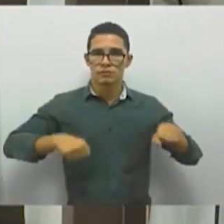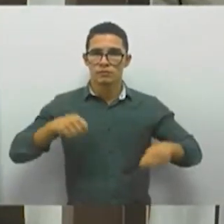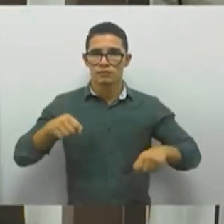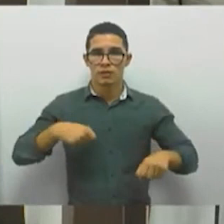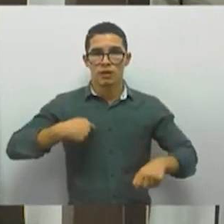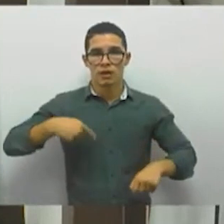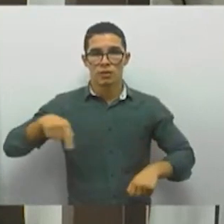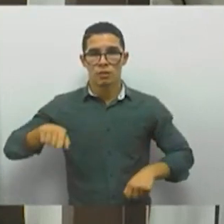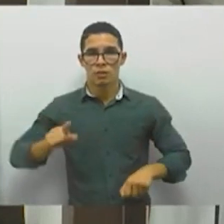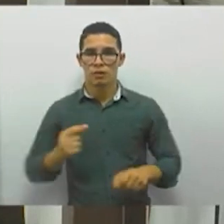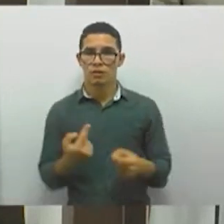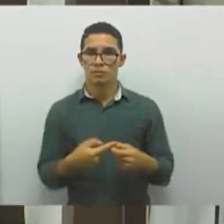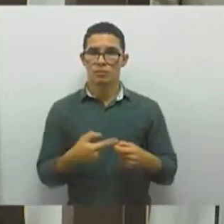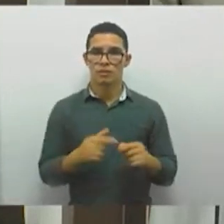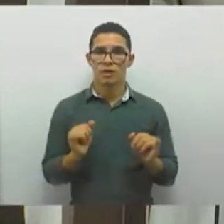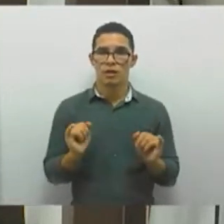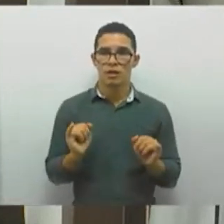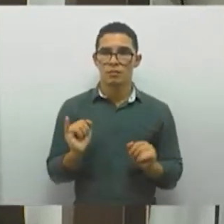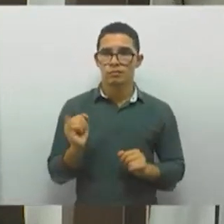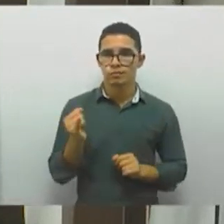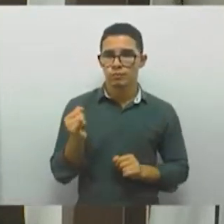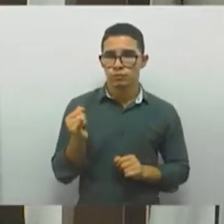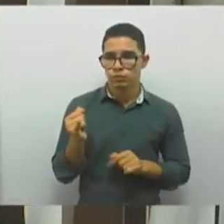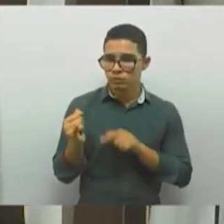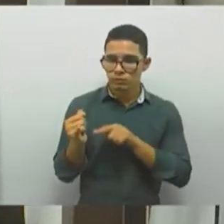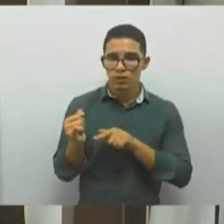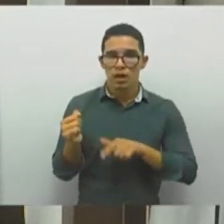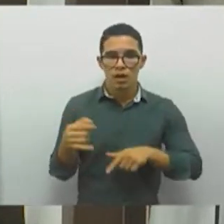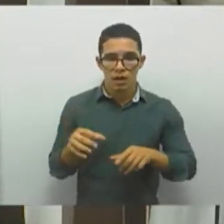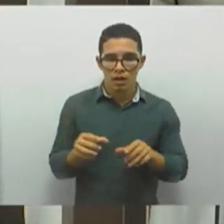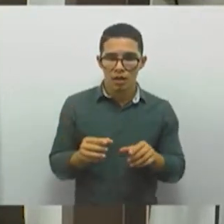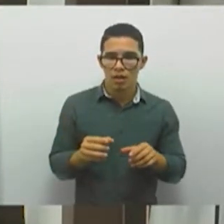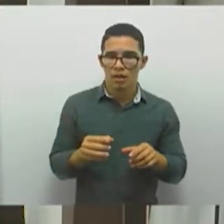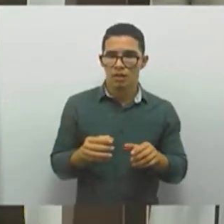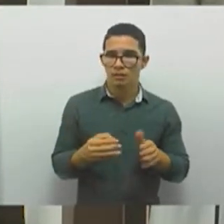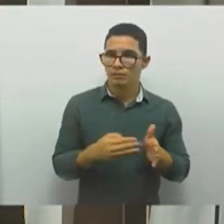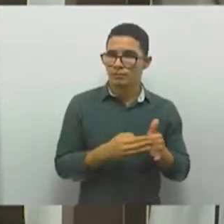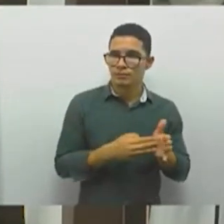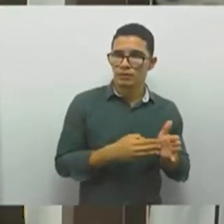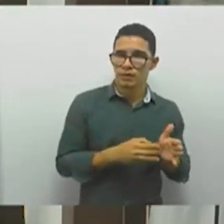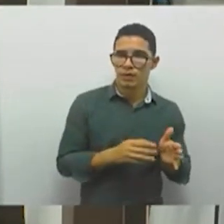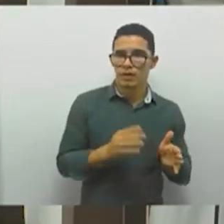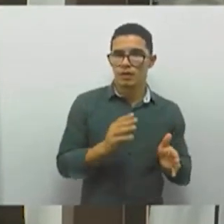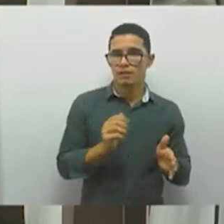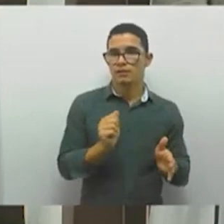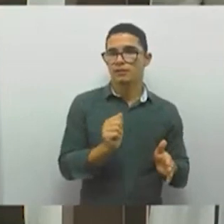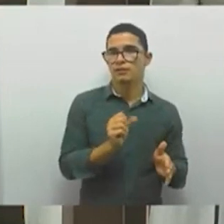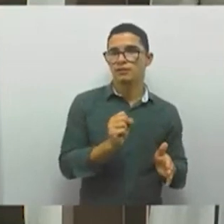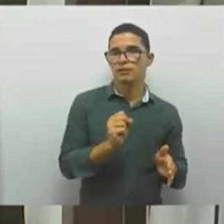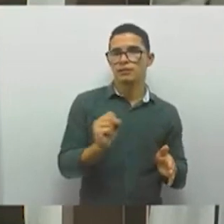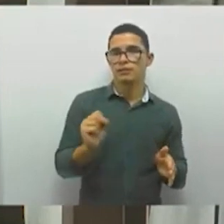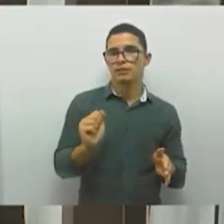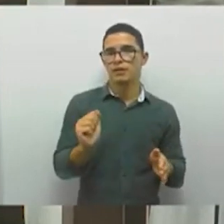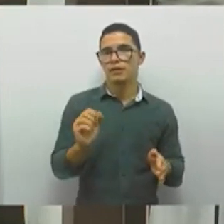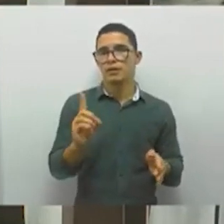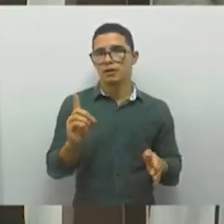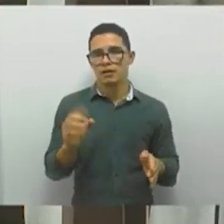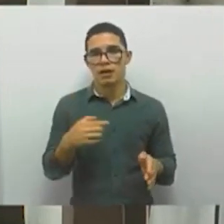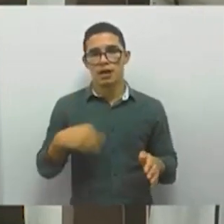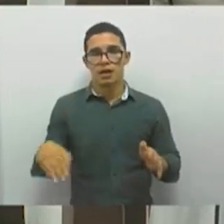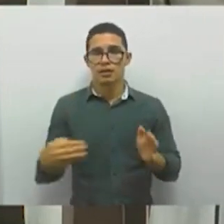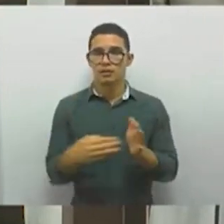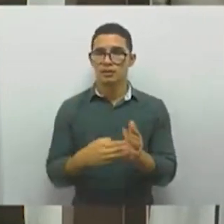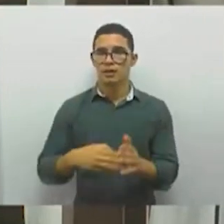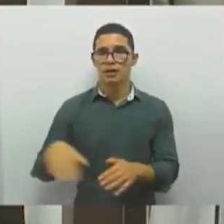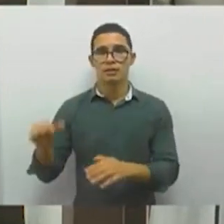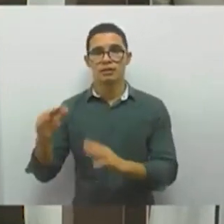Japuíba na Rua Japoranga pega ali entre o beco do Assad chegando até a escola CL Jordão é um